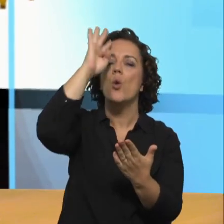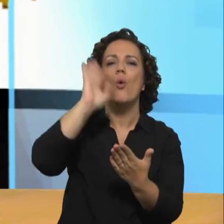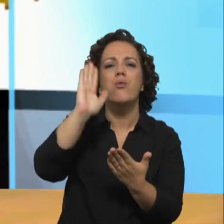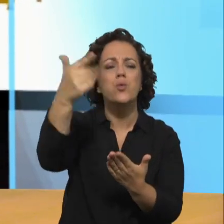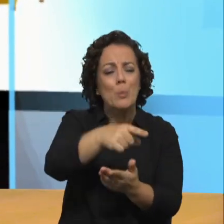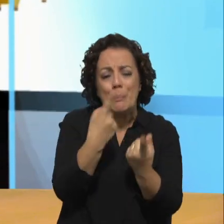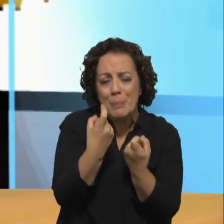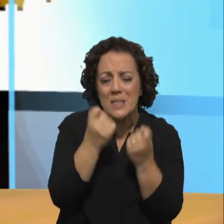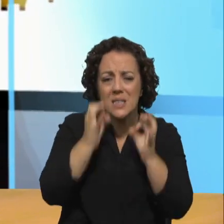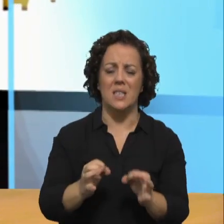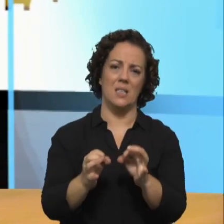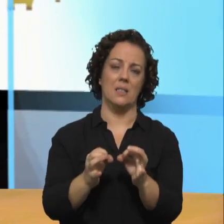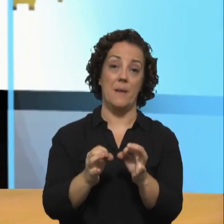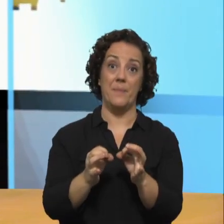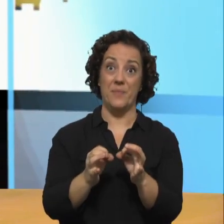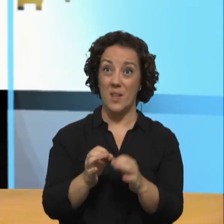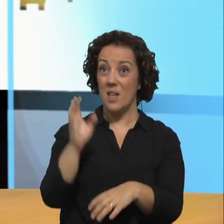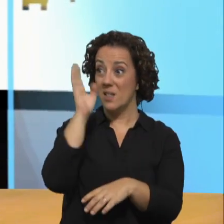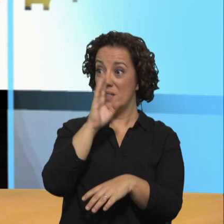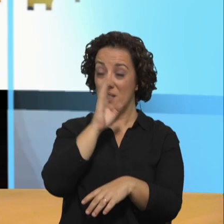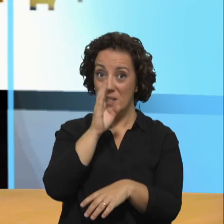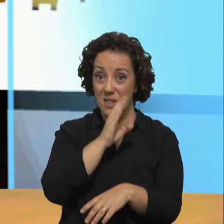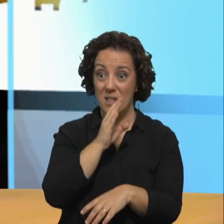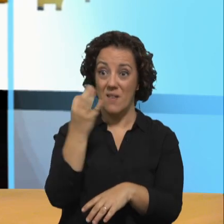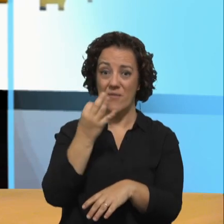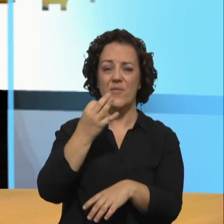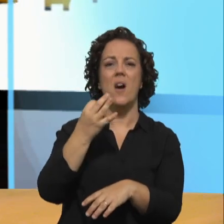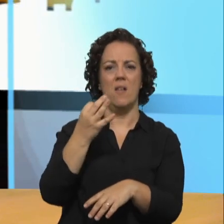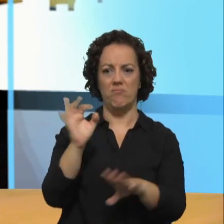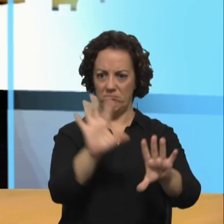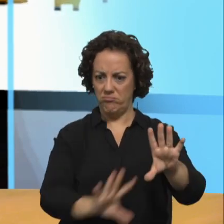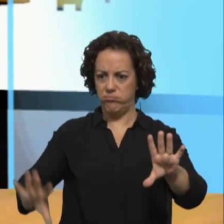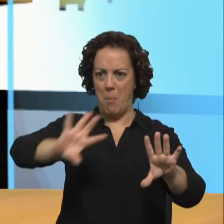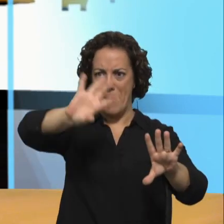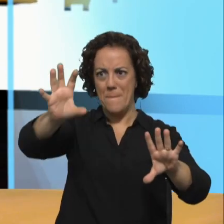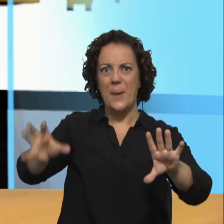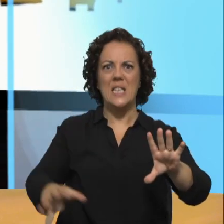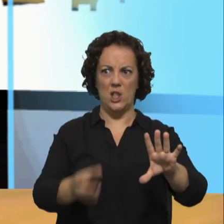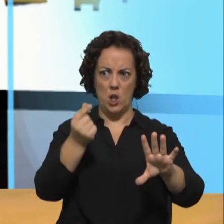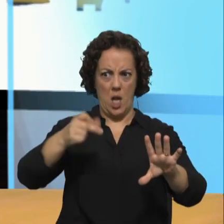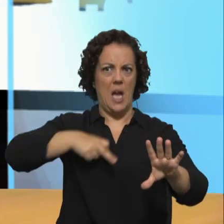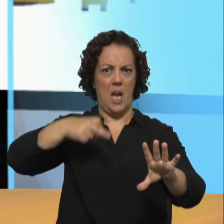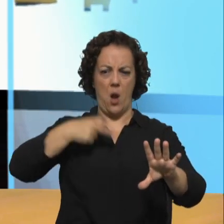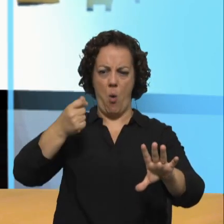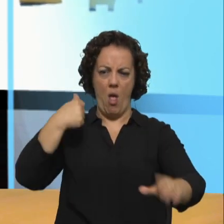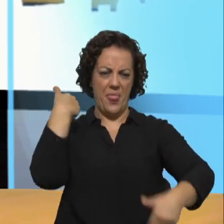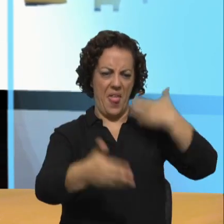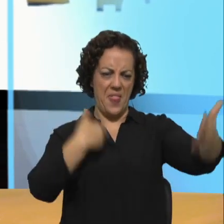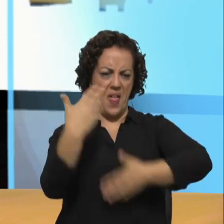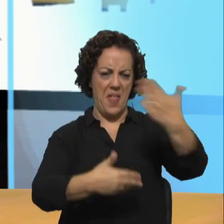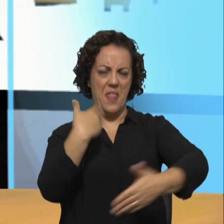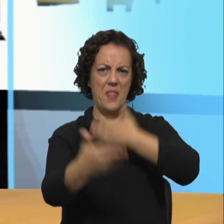Se com todos os donativos com que os Estados ricos do Golfo têm sustentado aquela população, investissem ali